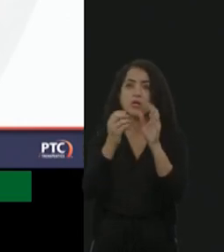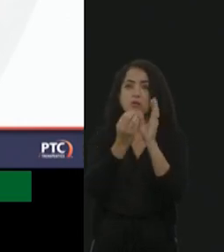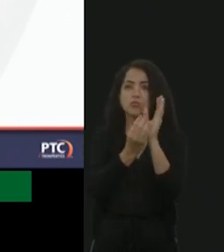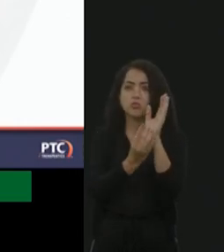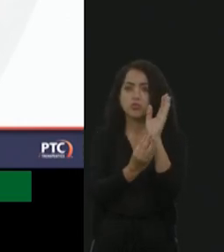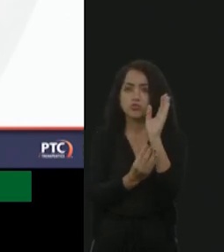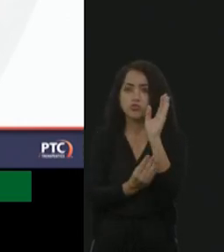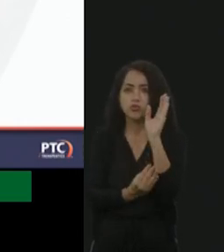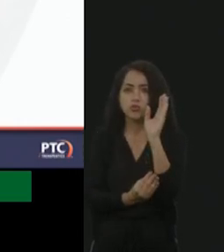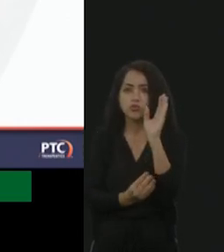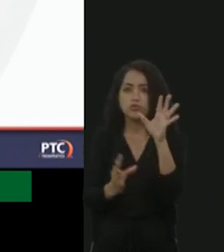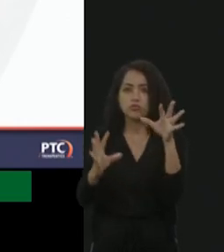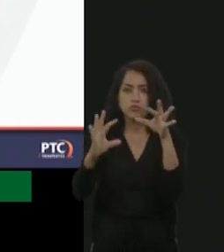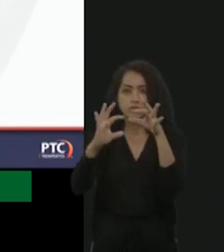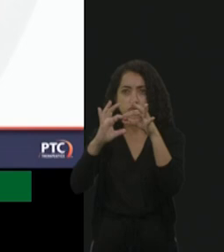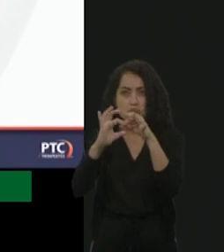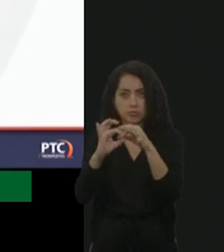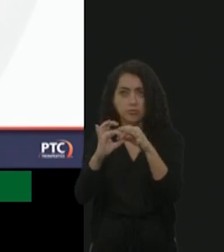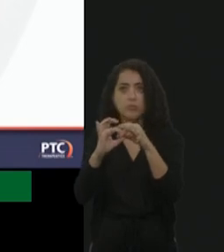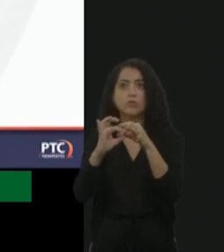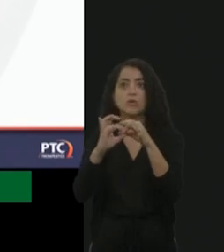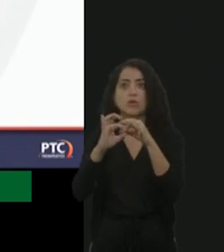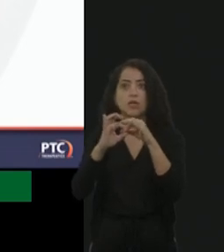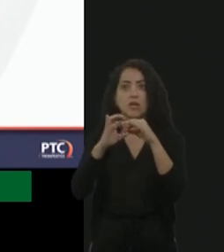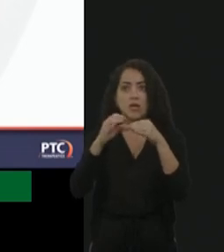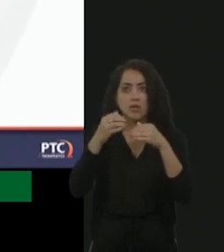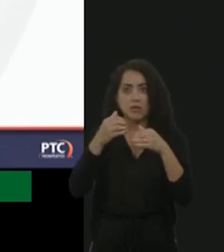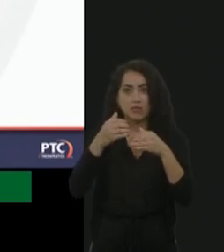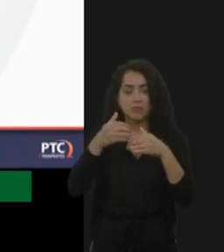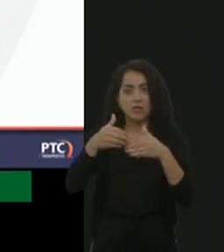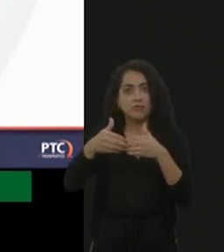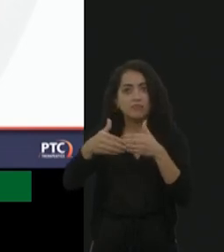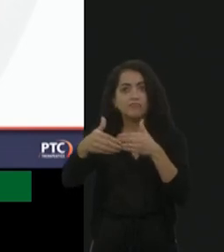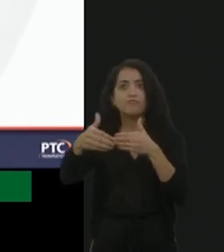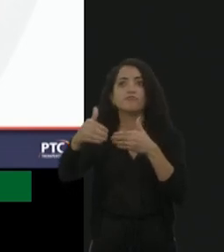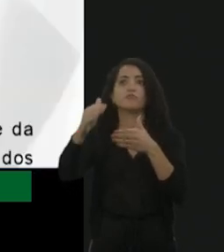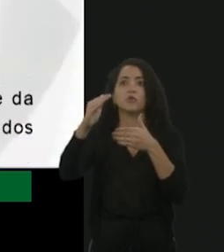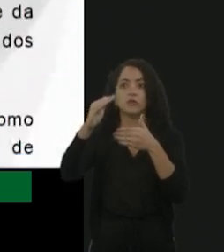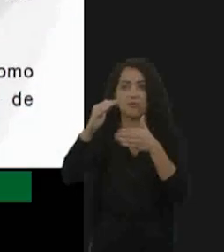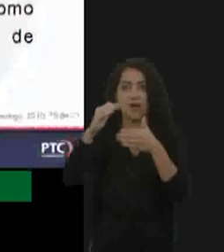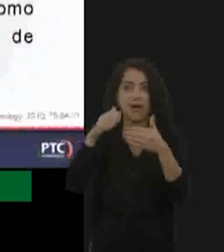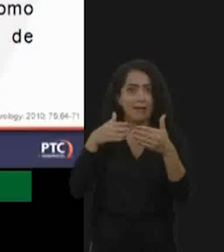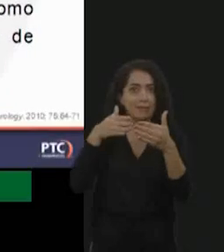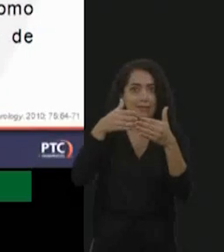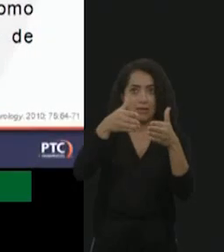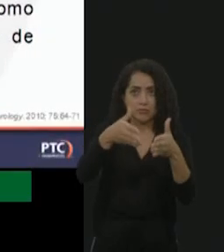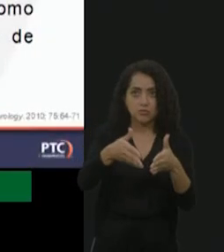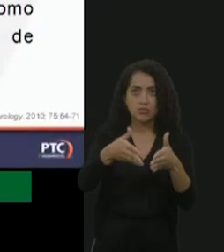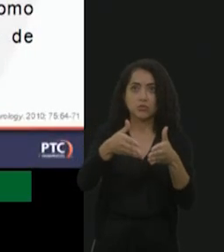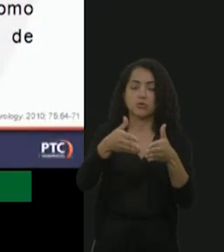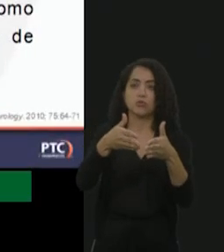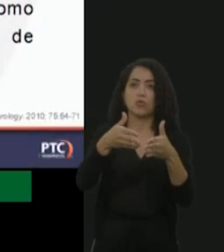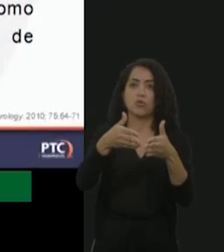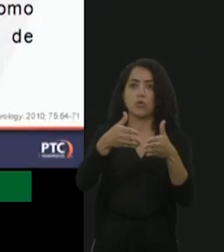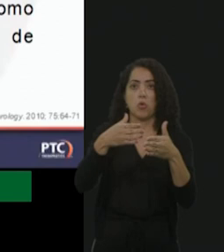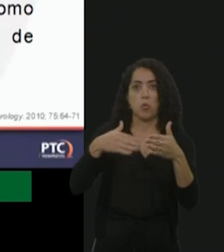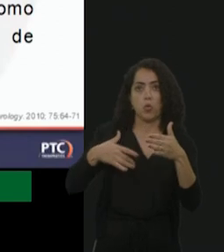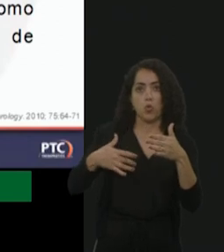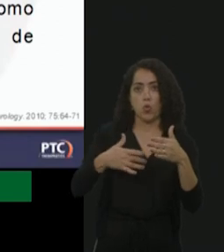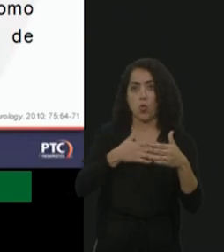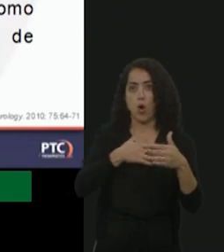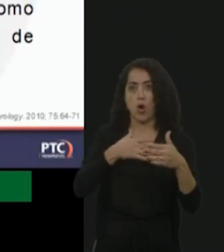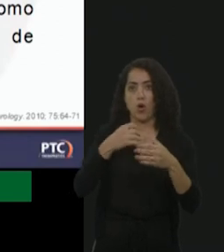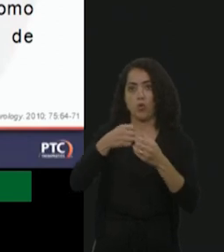receptor pós-sináptico e essa informação segue até onde ela deve chegar, né? Seja num órgão, no